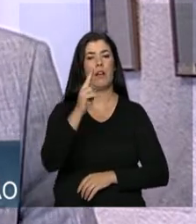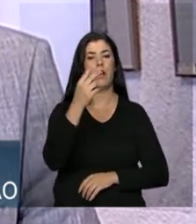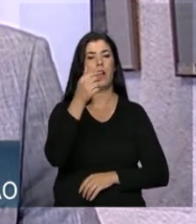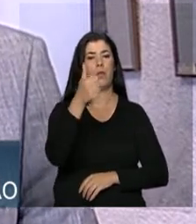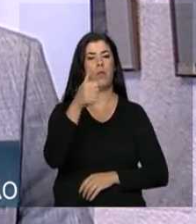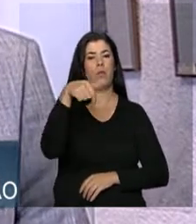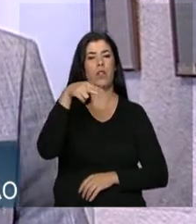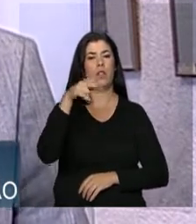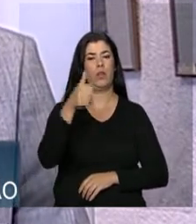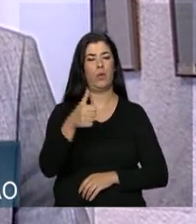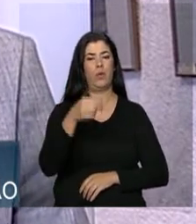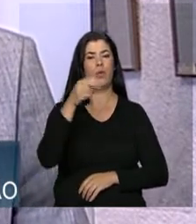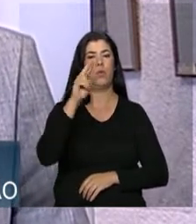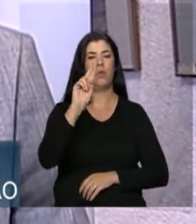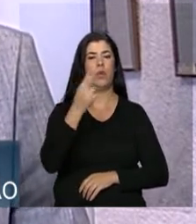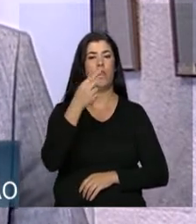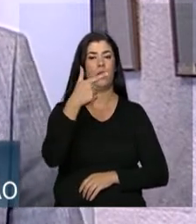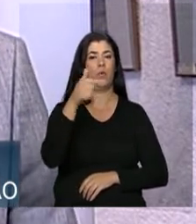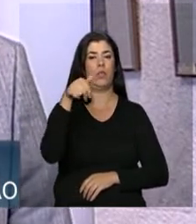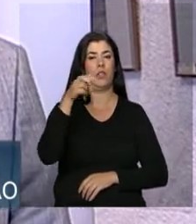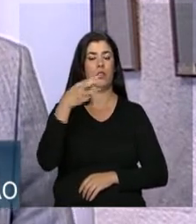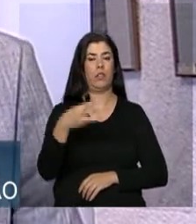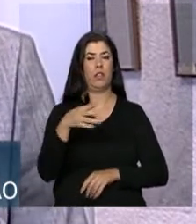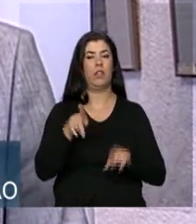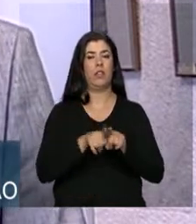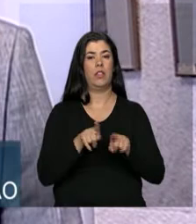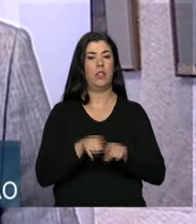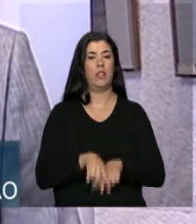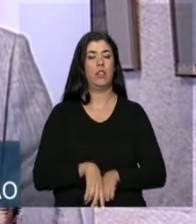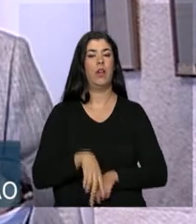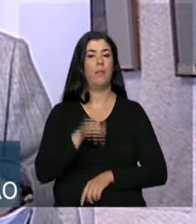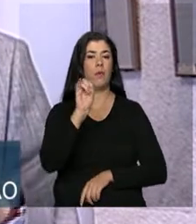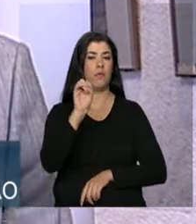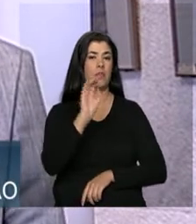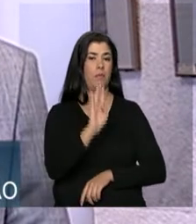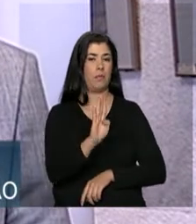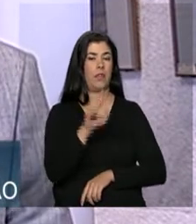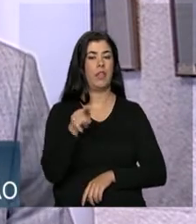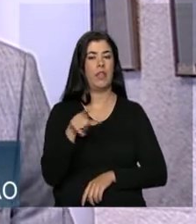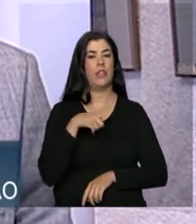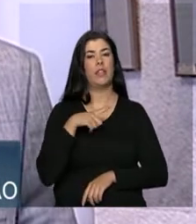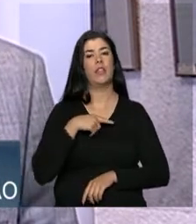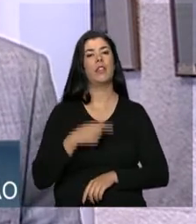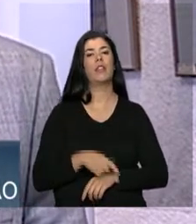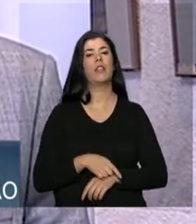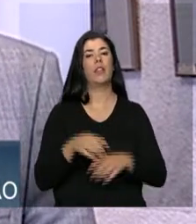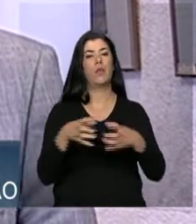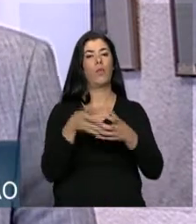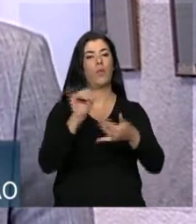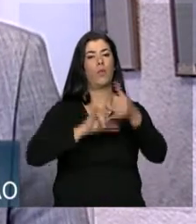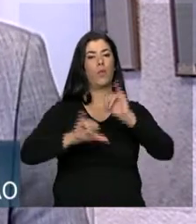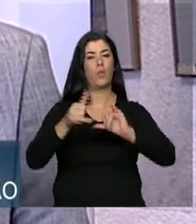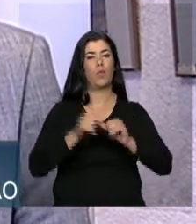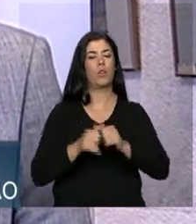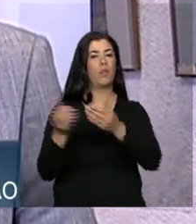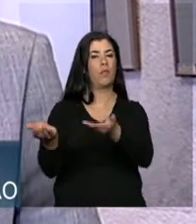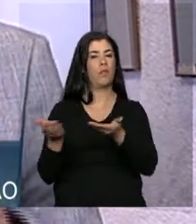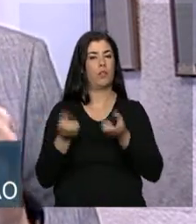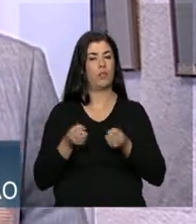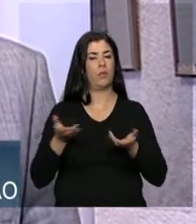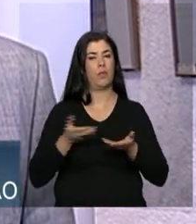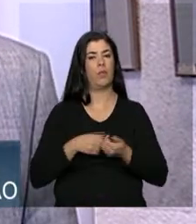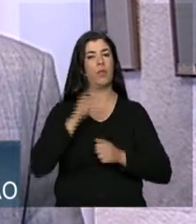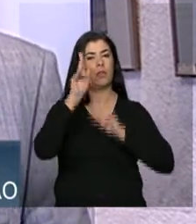H1N1, H2N3 e o B, que são aqueles que compõem a vacina que está sendo fornecida para a nossa população,